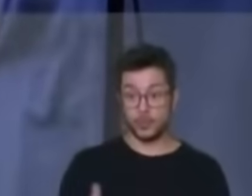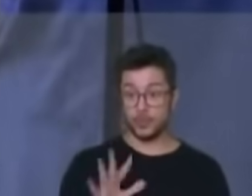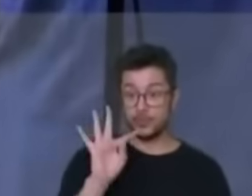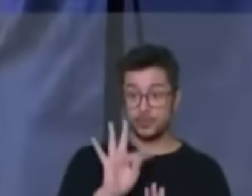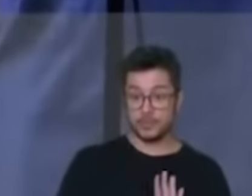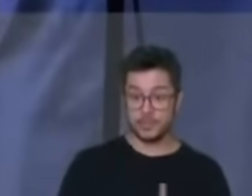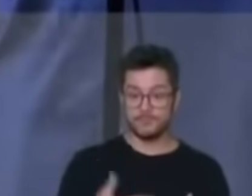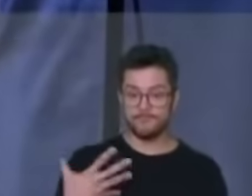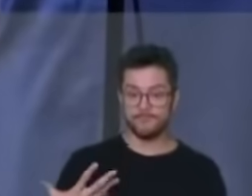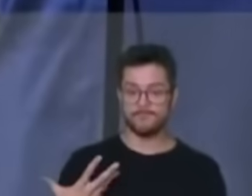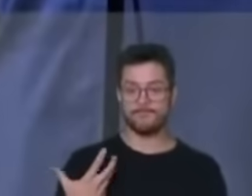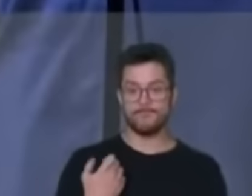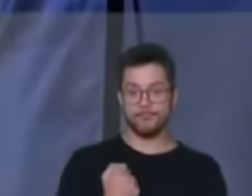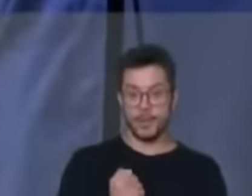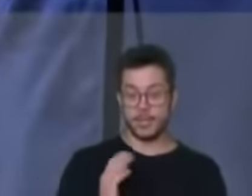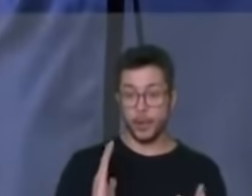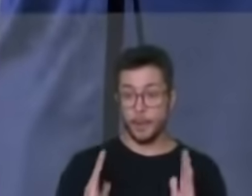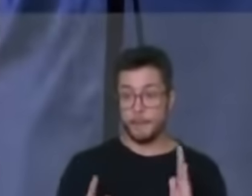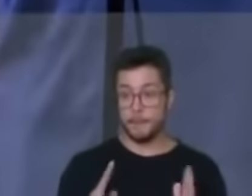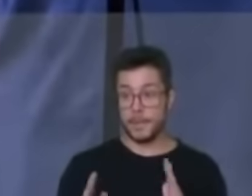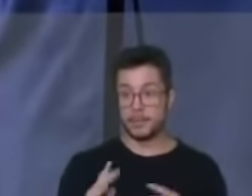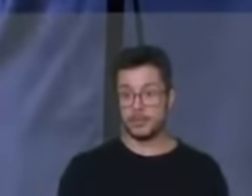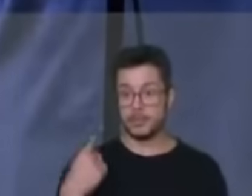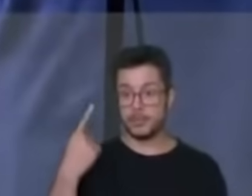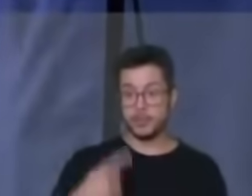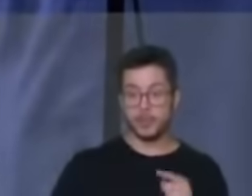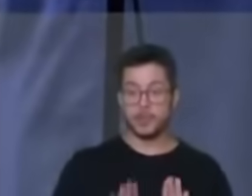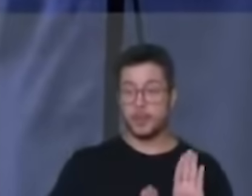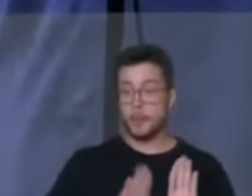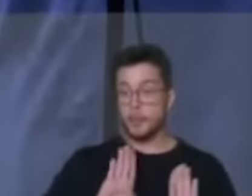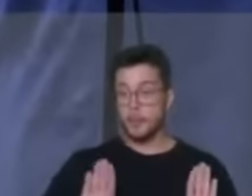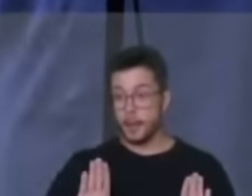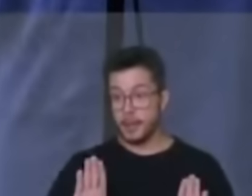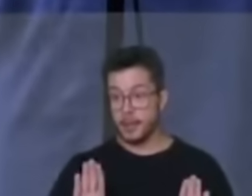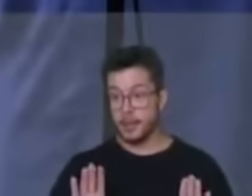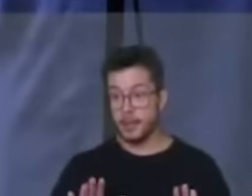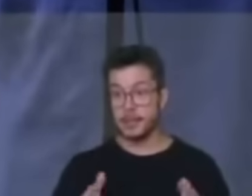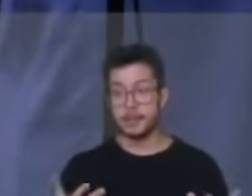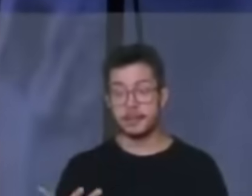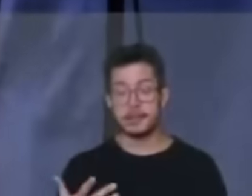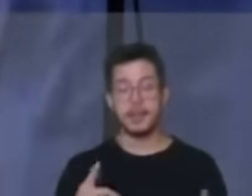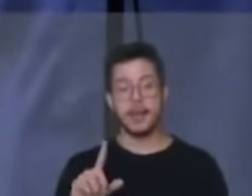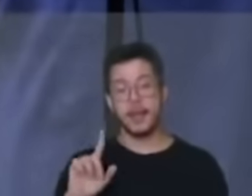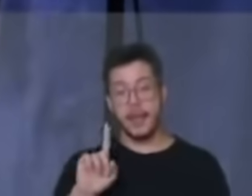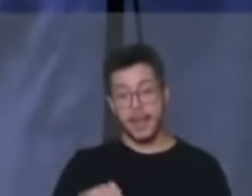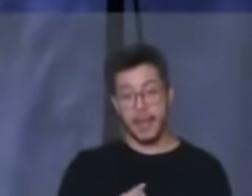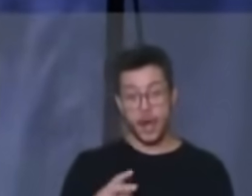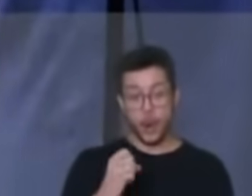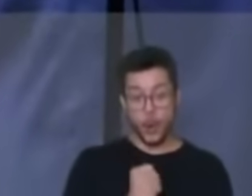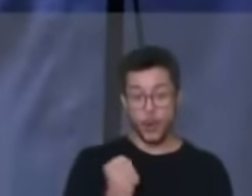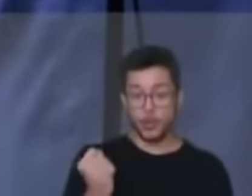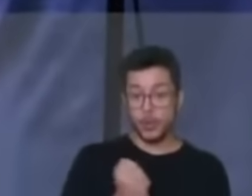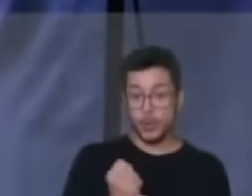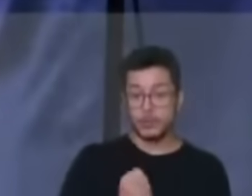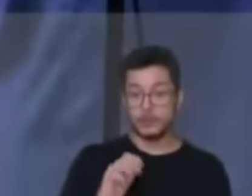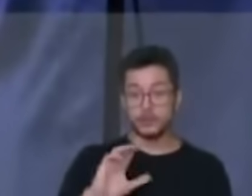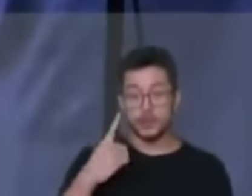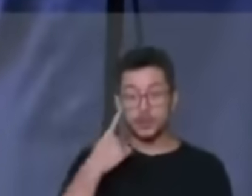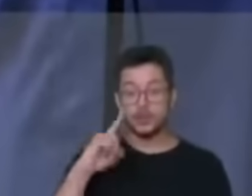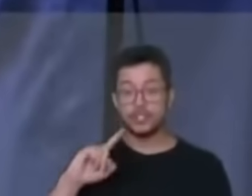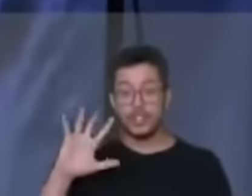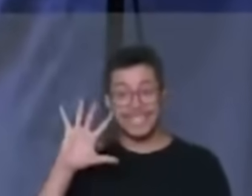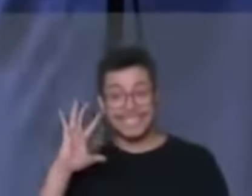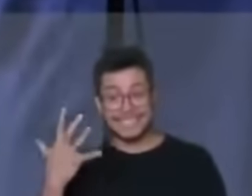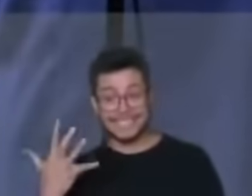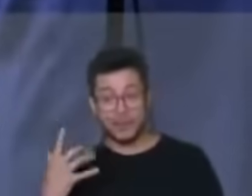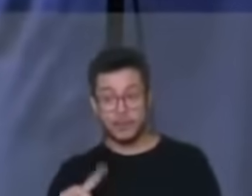no prazo de inelegibilidade de candidatos condenados, que prevê 8 anos da data da decisão colegiada. E o